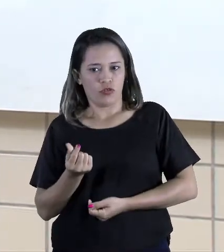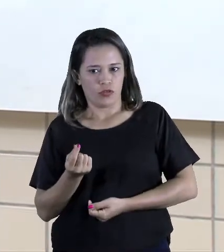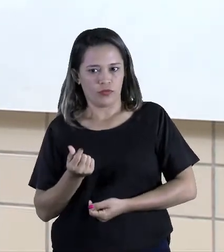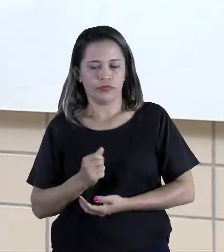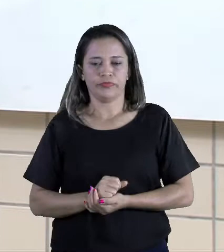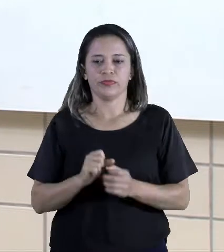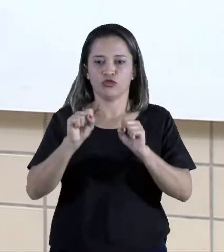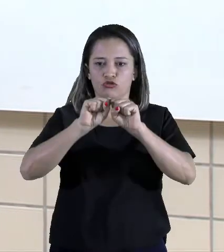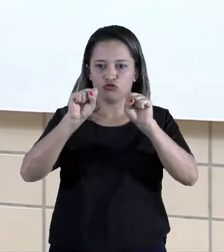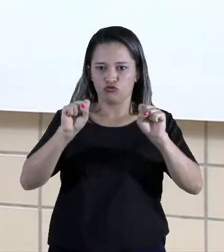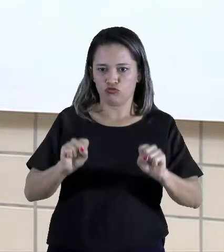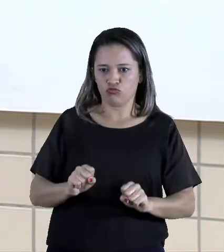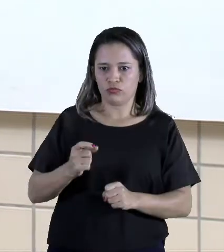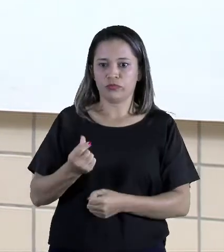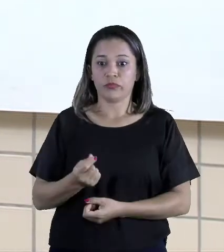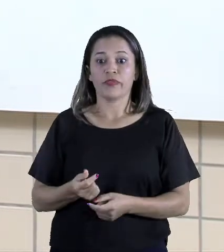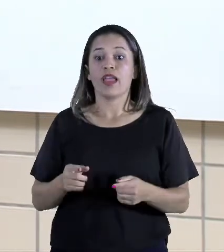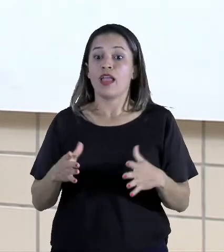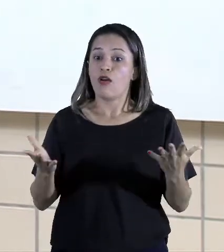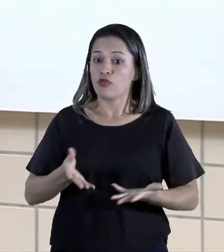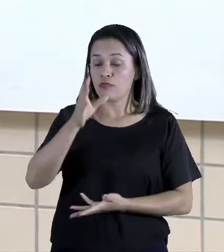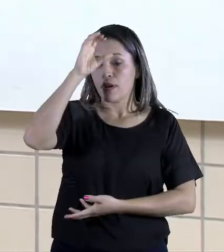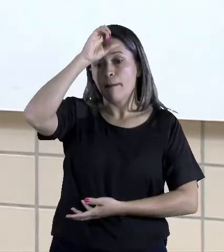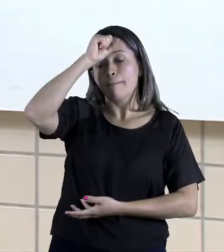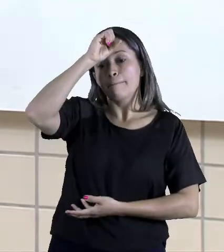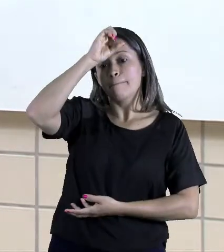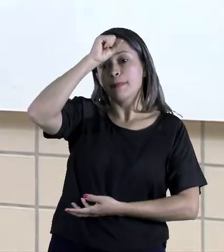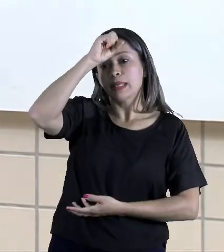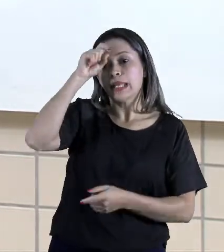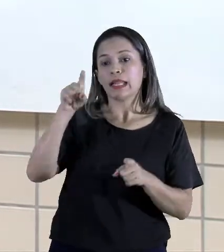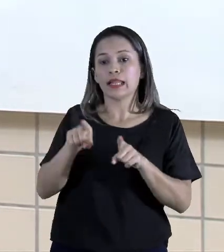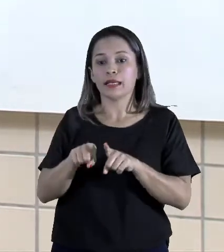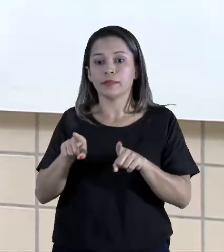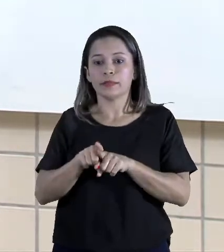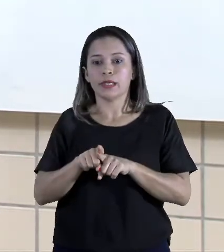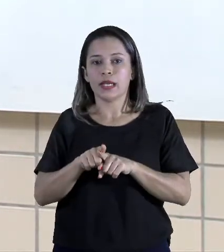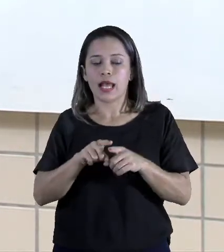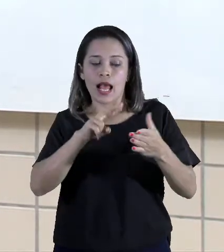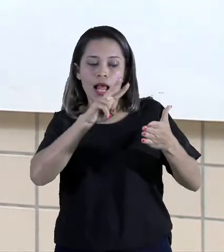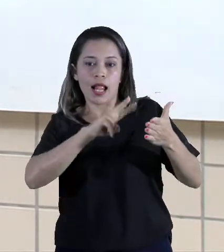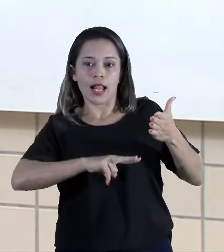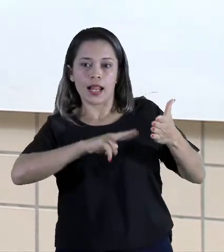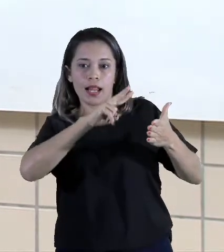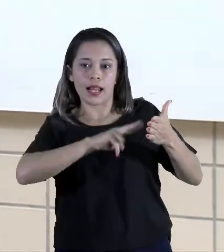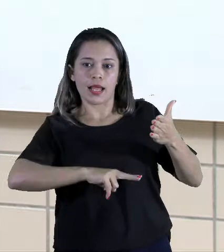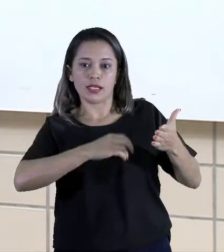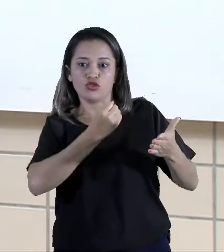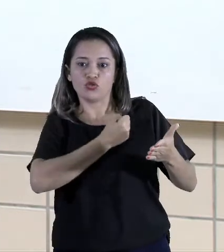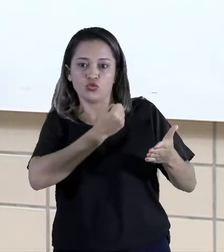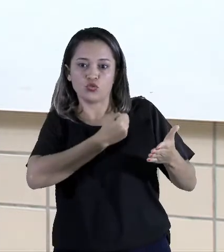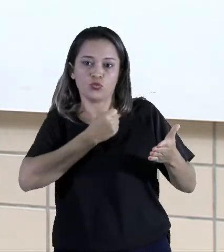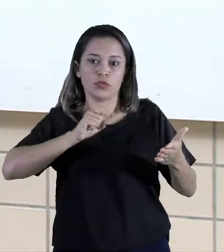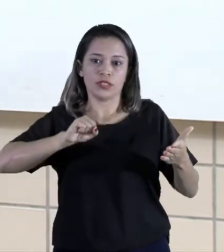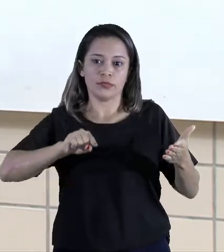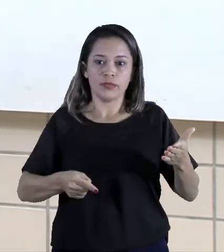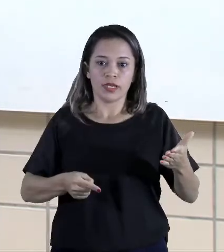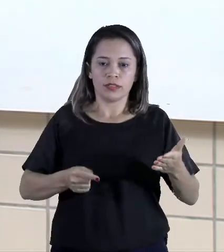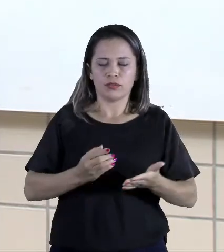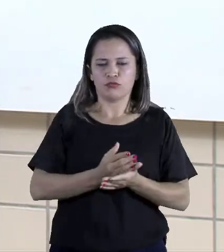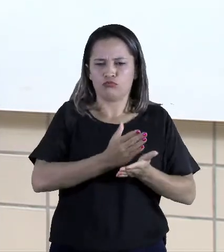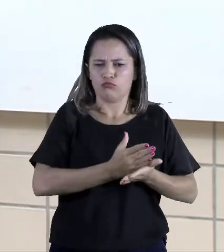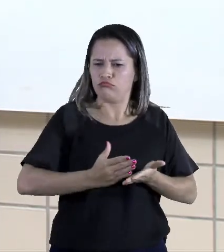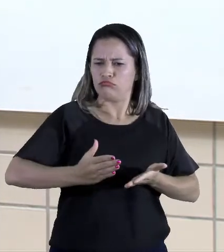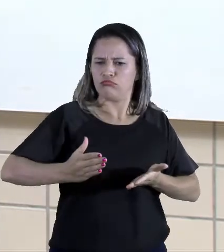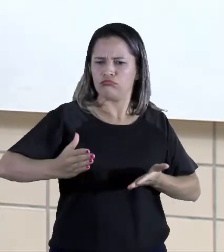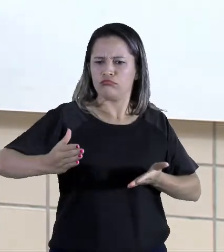E vamos aprender também hoje a fazer a leitura desses números decimais. Então, vamos dar sequência